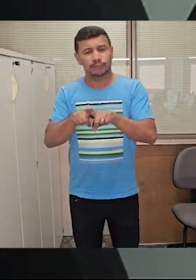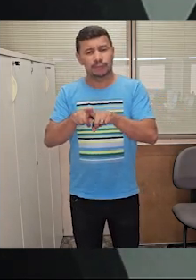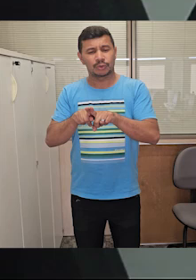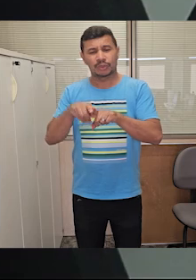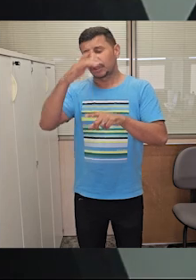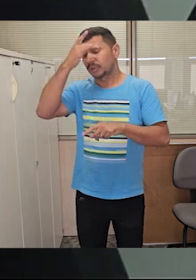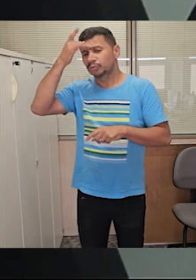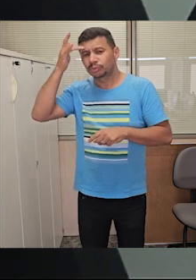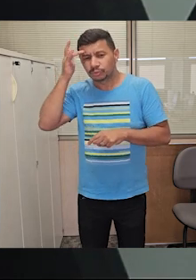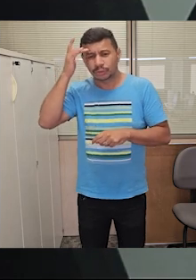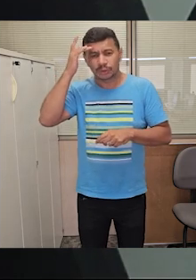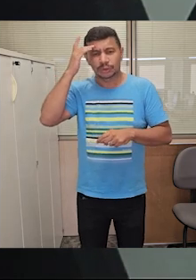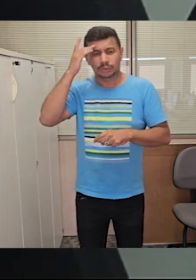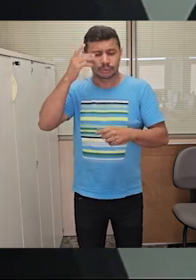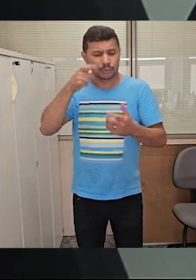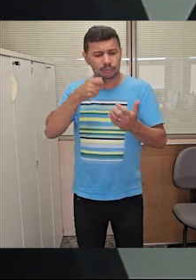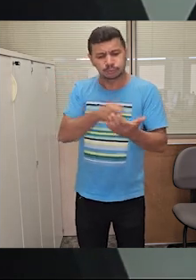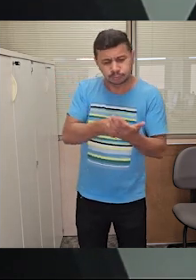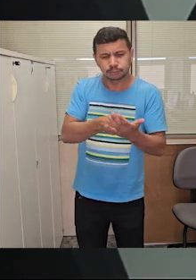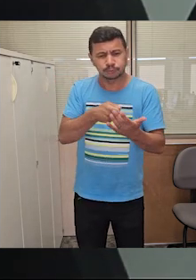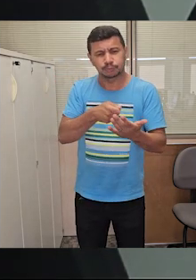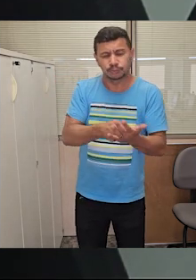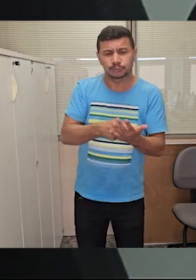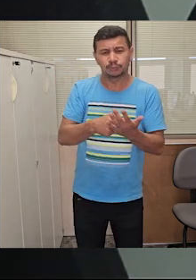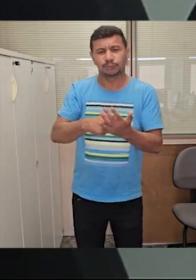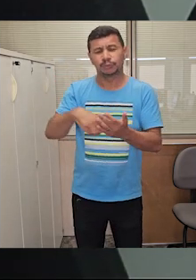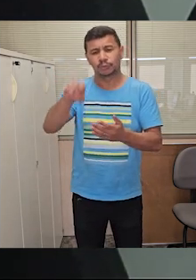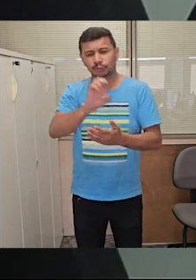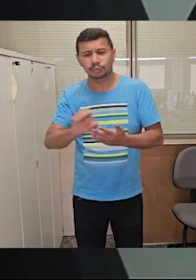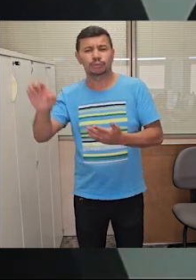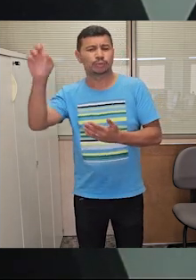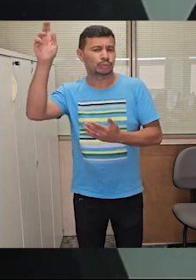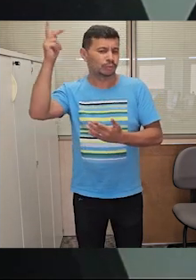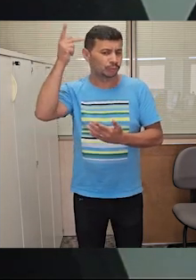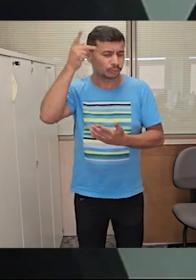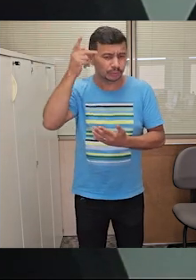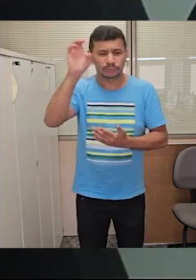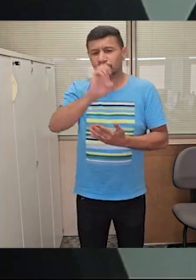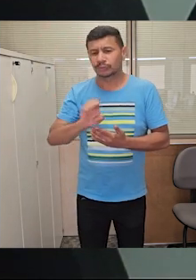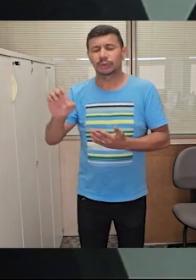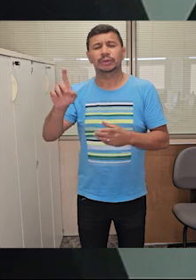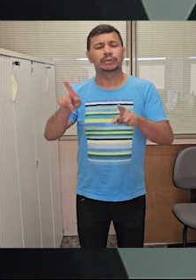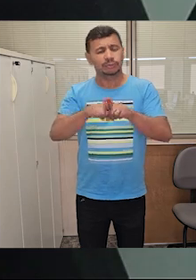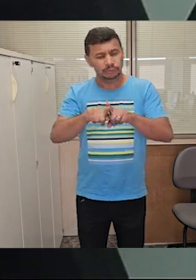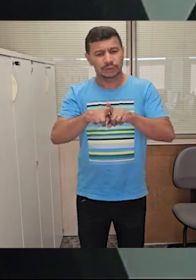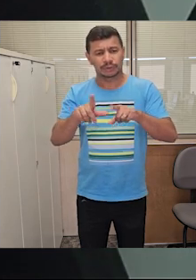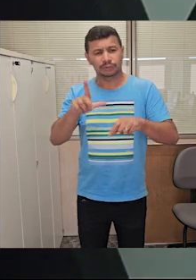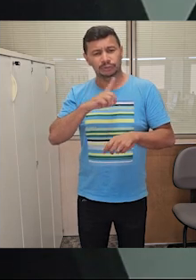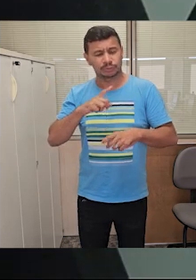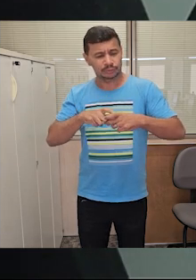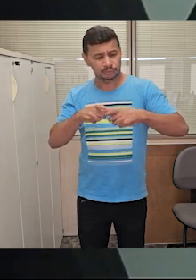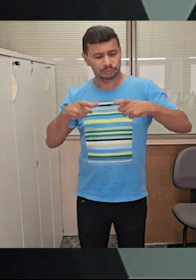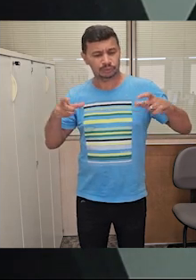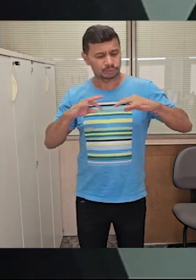onde os torturadores, os assassinos em nome do Estado, crimes hediondos cometidos,